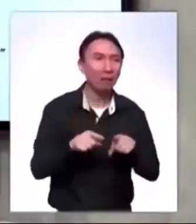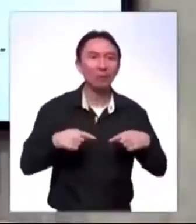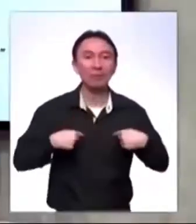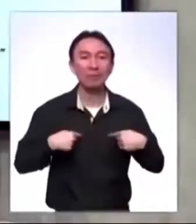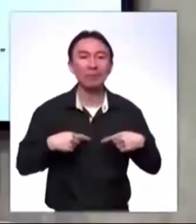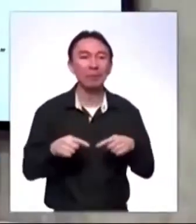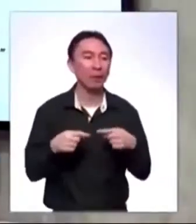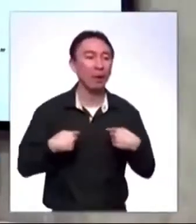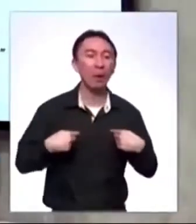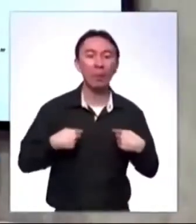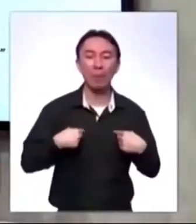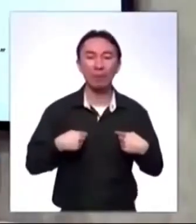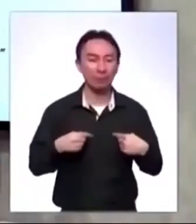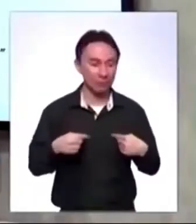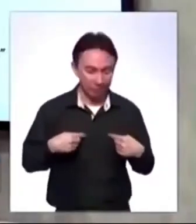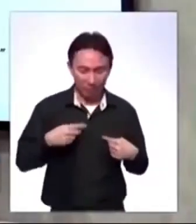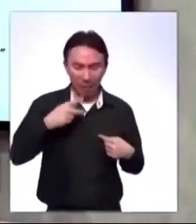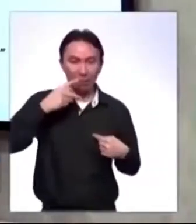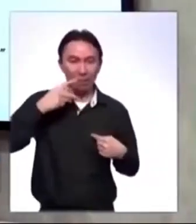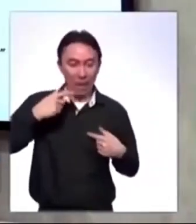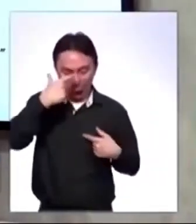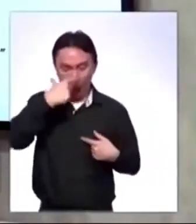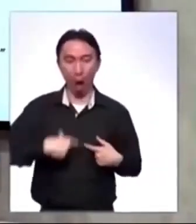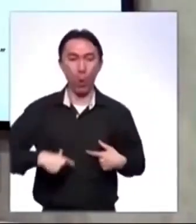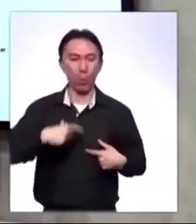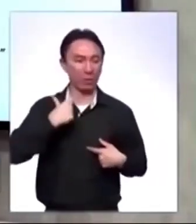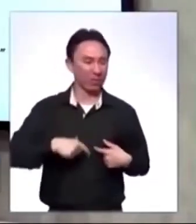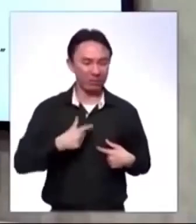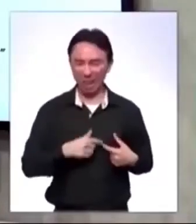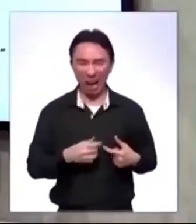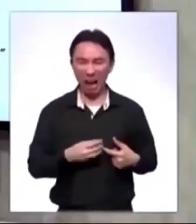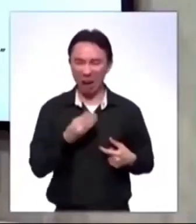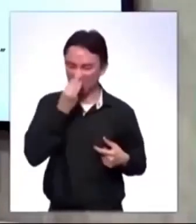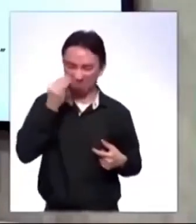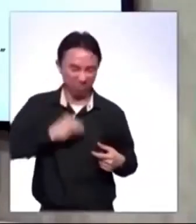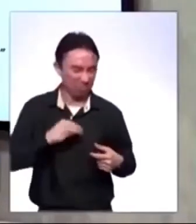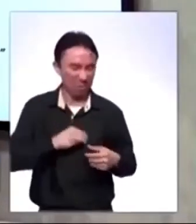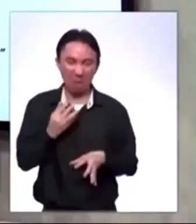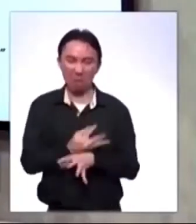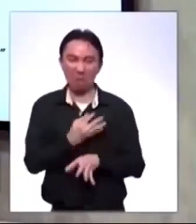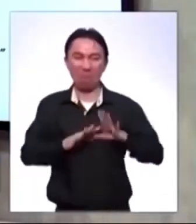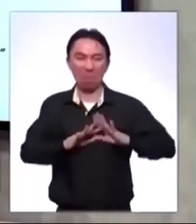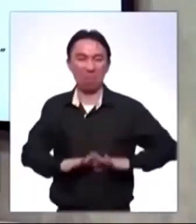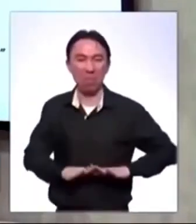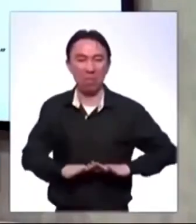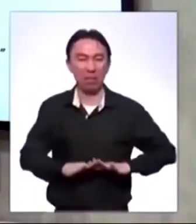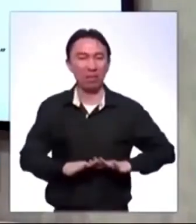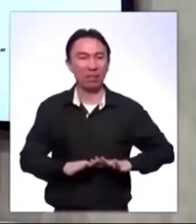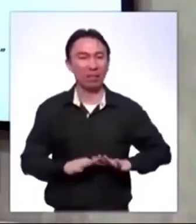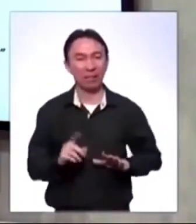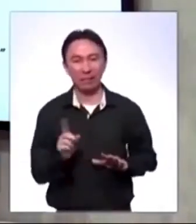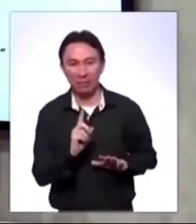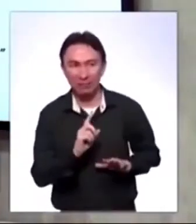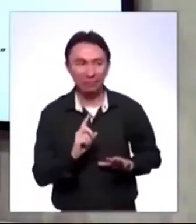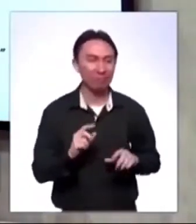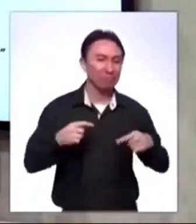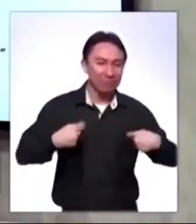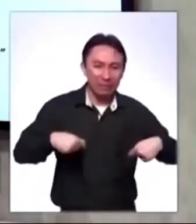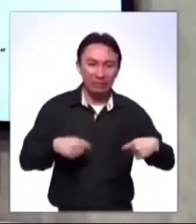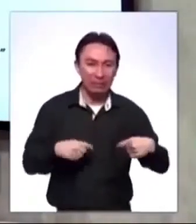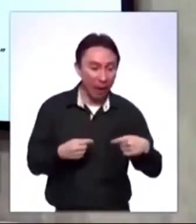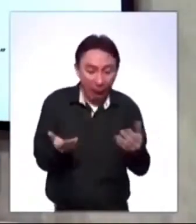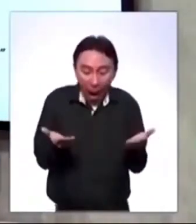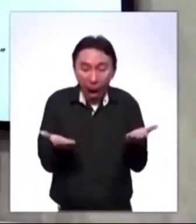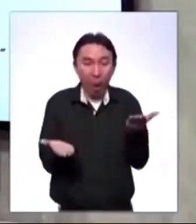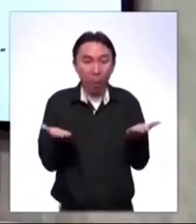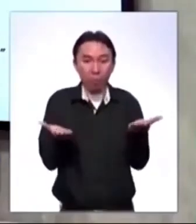negar quem eu sou, porque senão quem vai sucumbir sou eu. Então, achar esse equilíbrio é um dos objetivos do teatro, um dos objetivos do